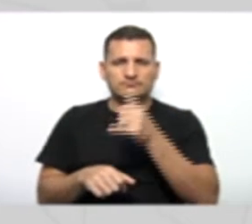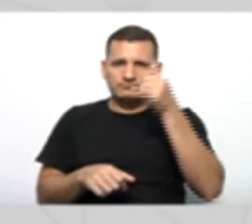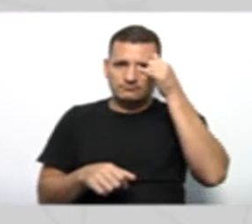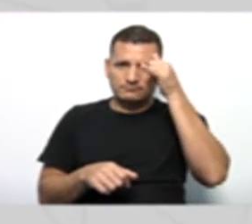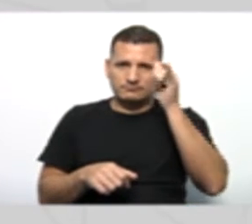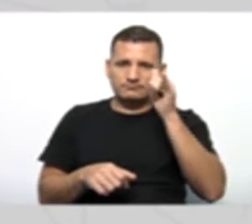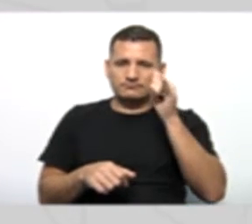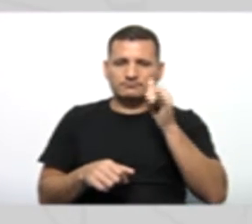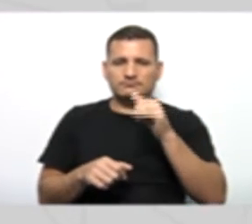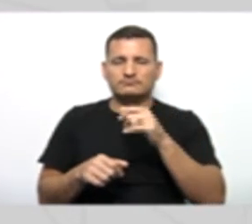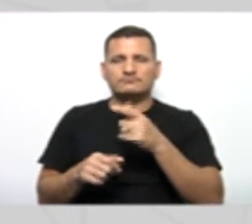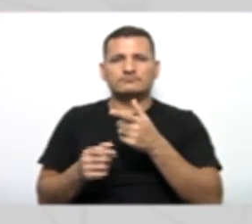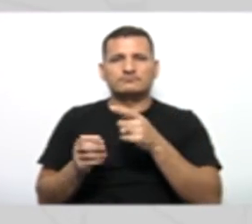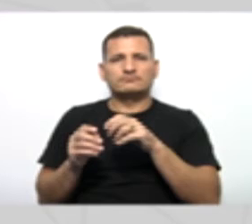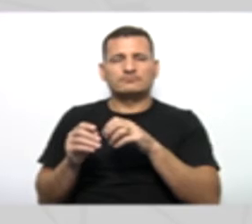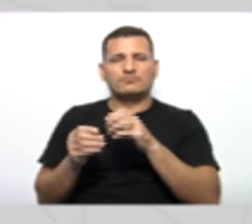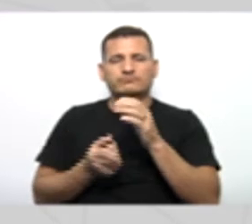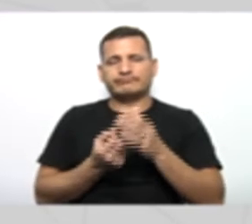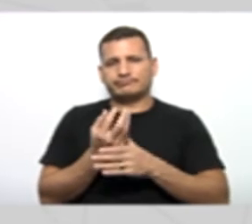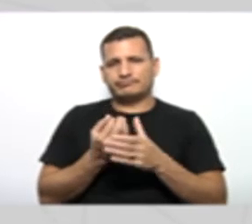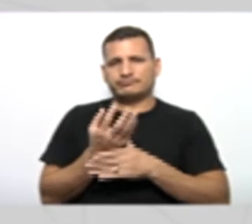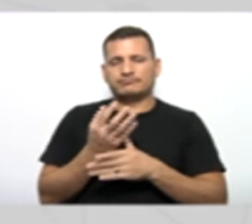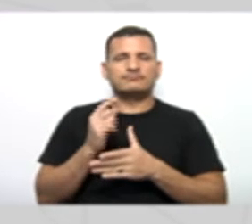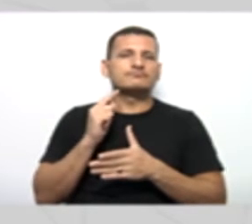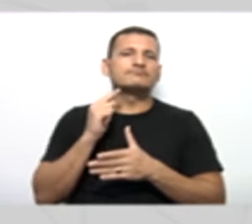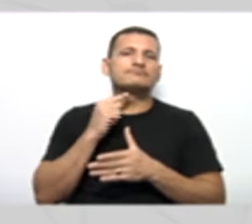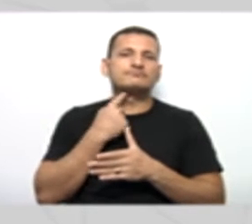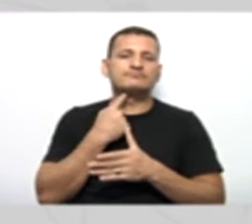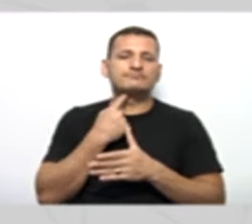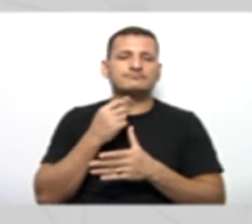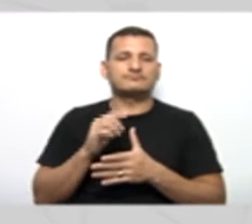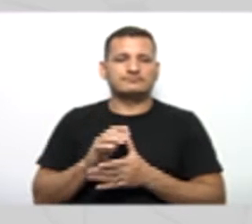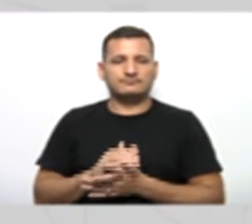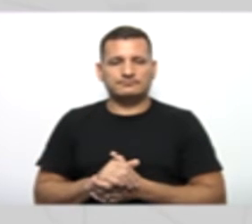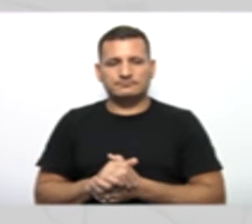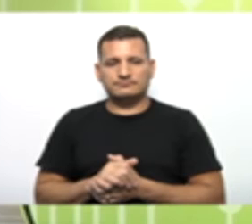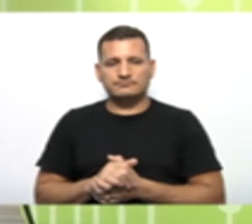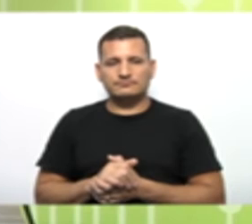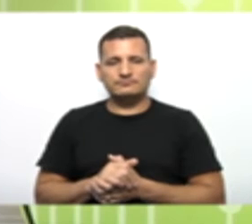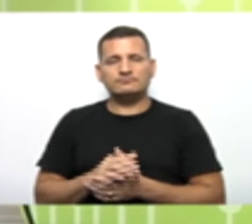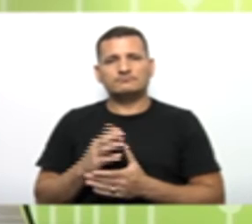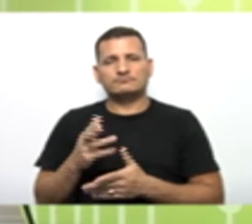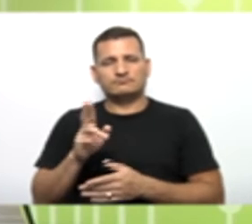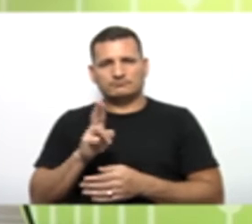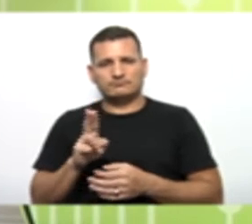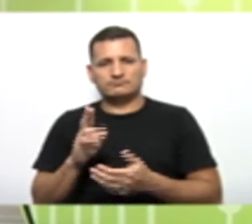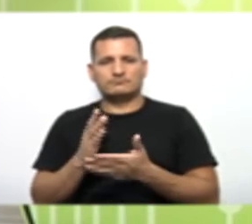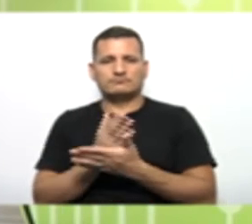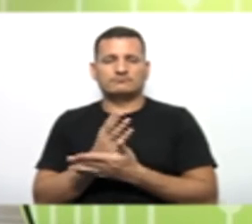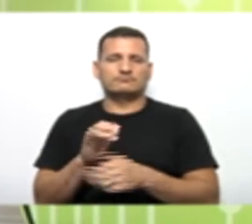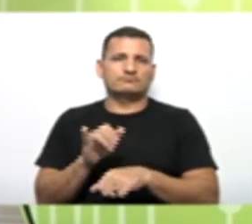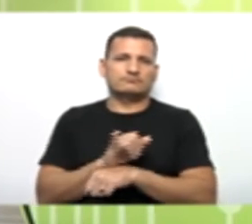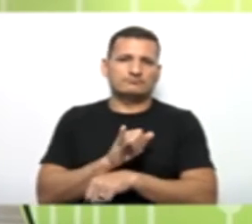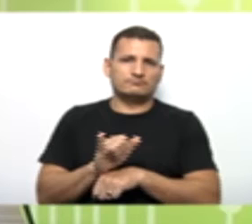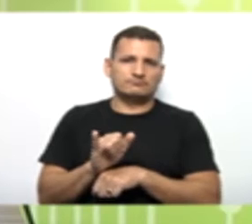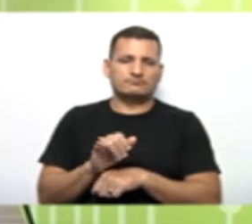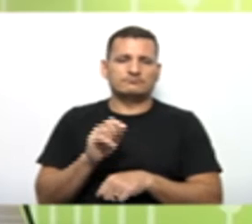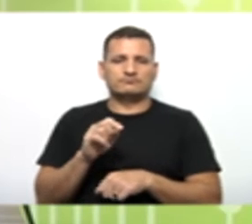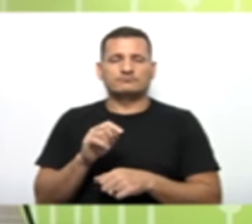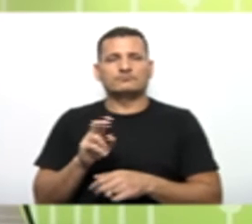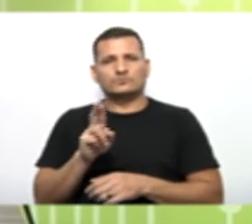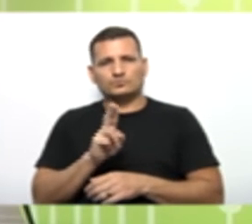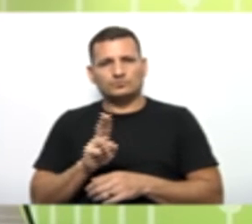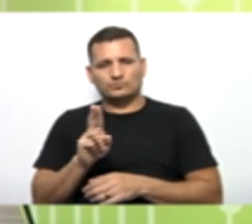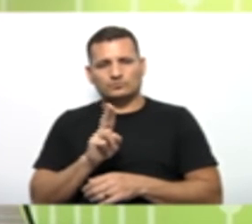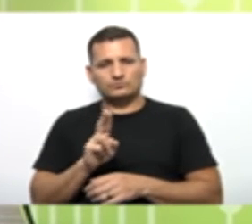o poluente seja gerado. E para isso ela pode utilizar algumas estratégias, como uso de resíduos